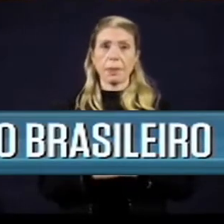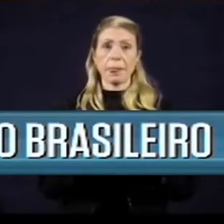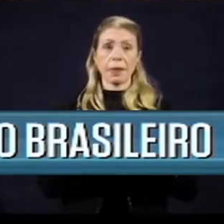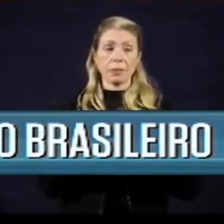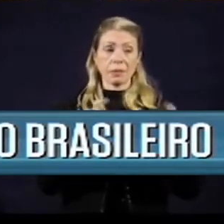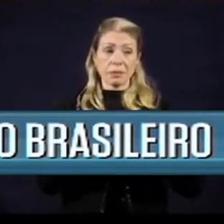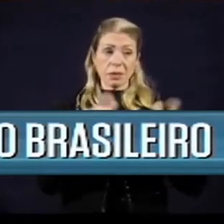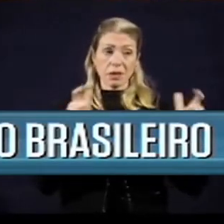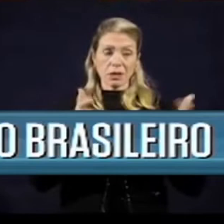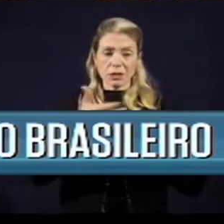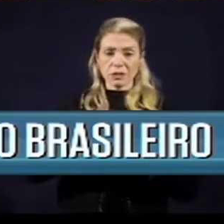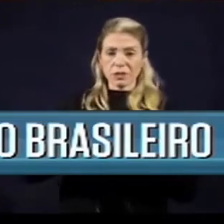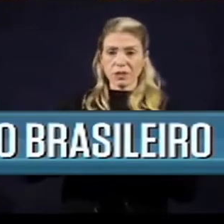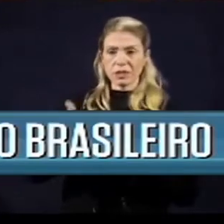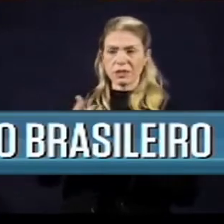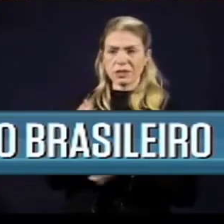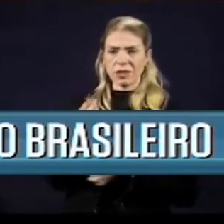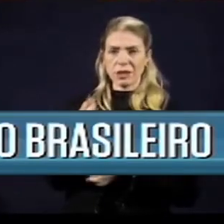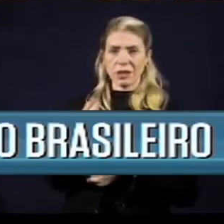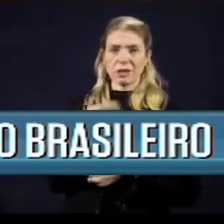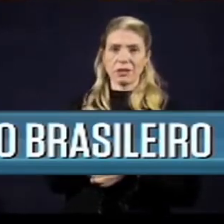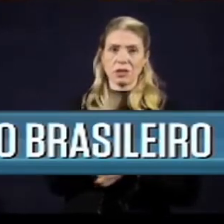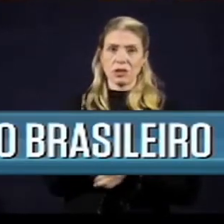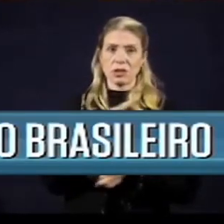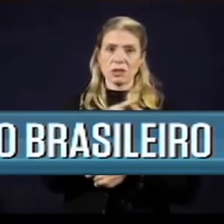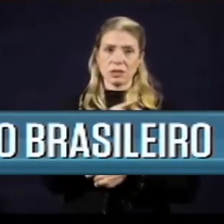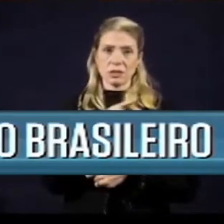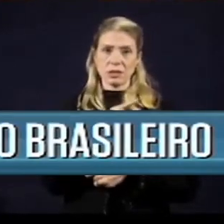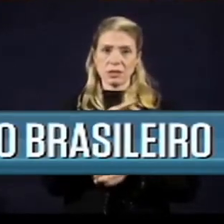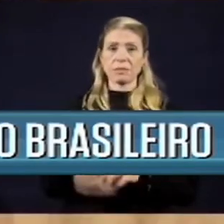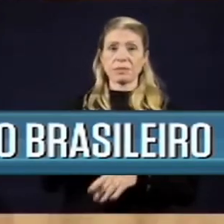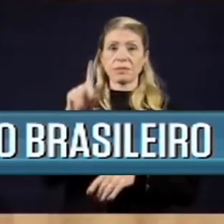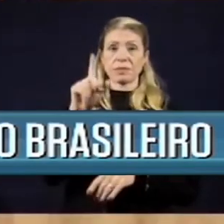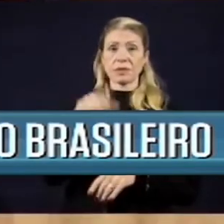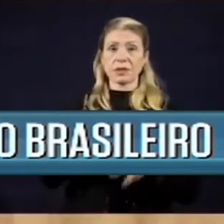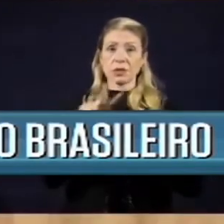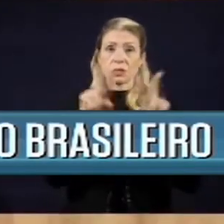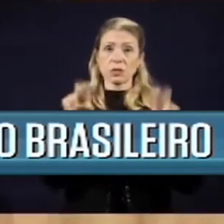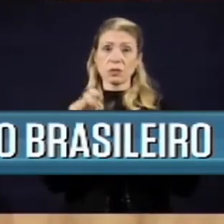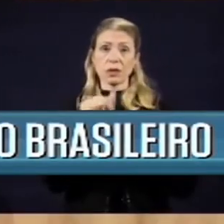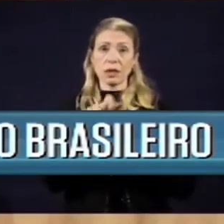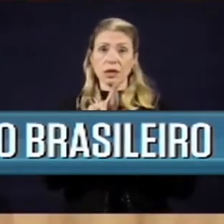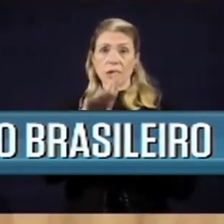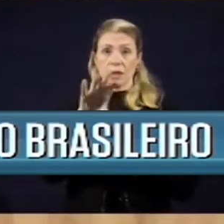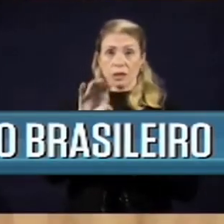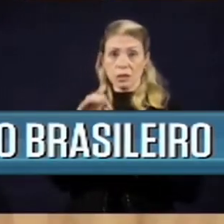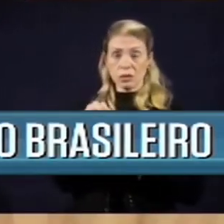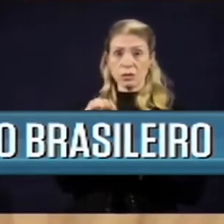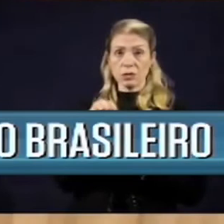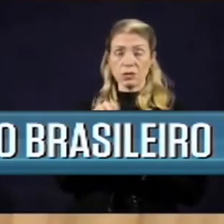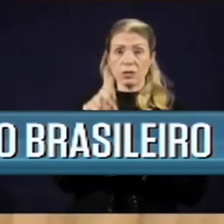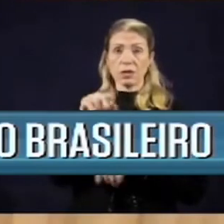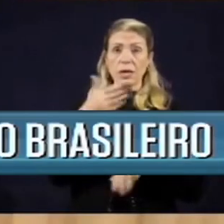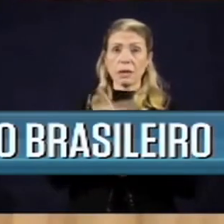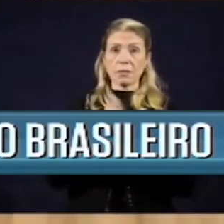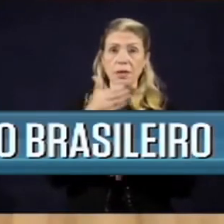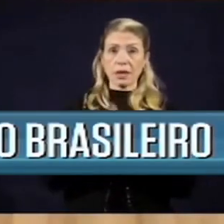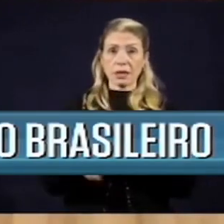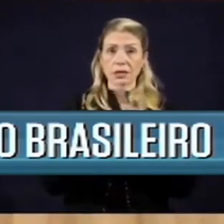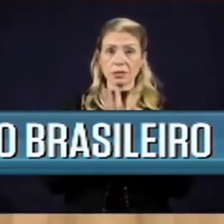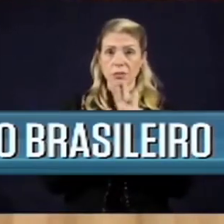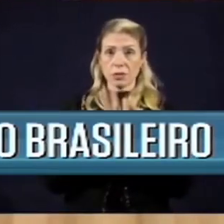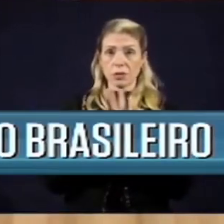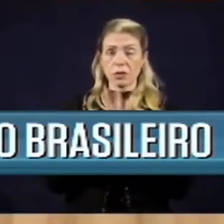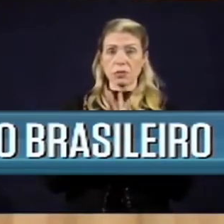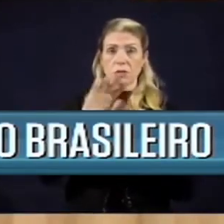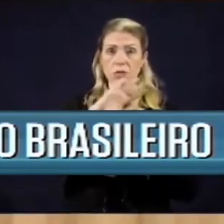do painel representantes da JBS, Raízen e Agropalma. O CEO global da JBS, Gilberto Tomazoni,